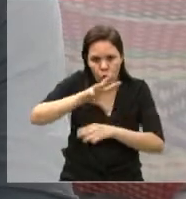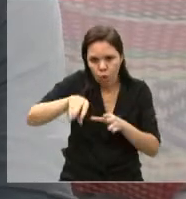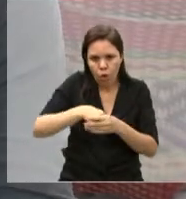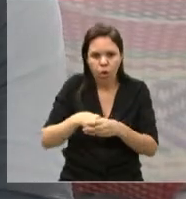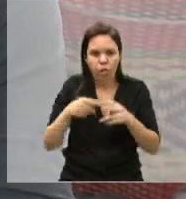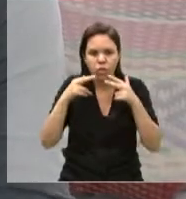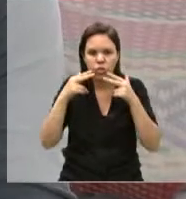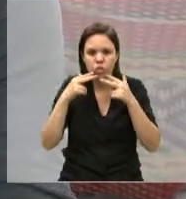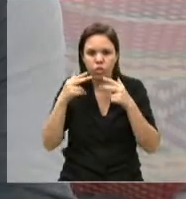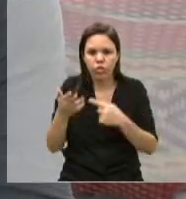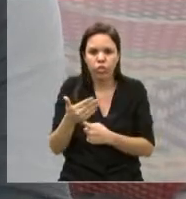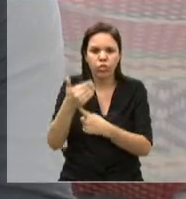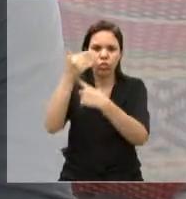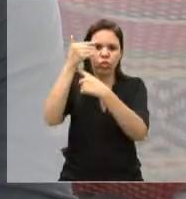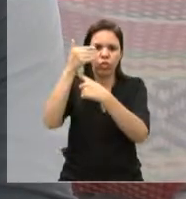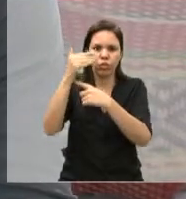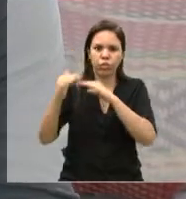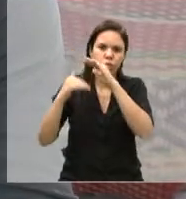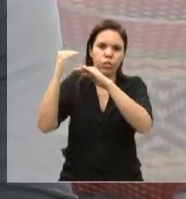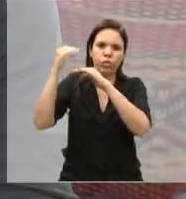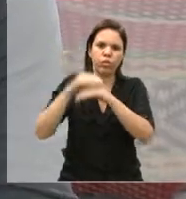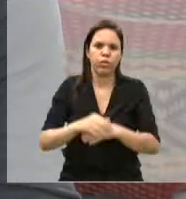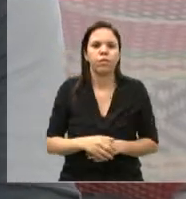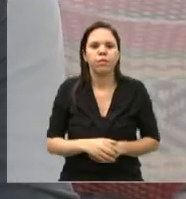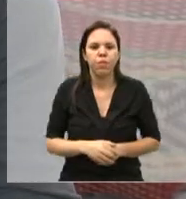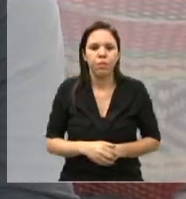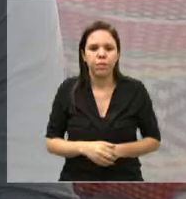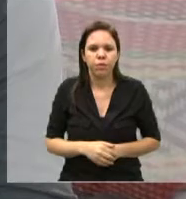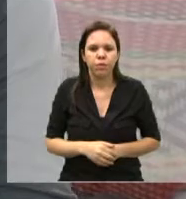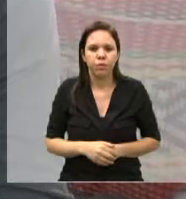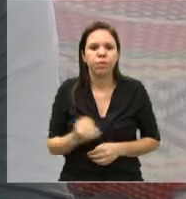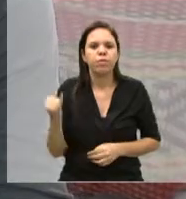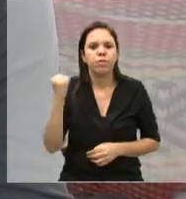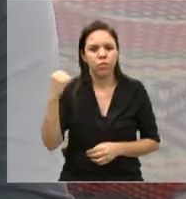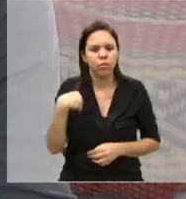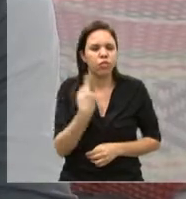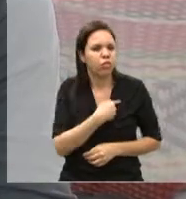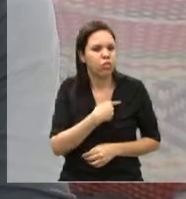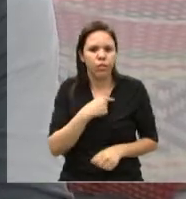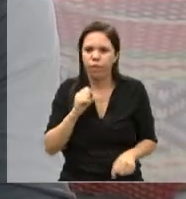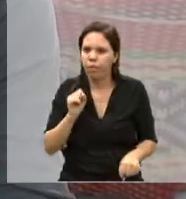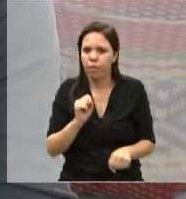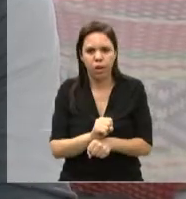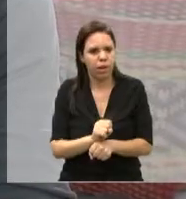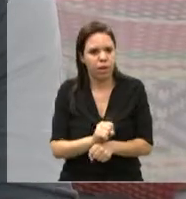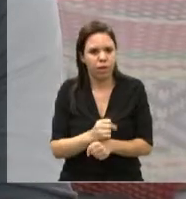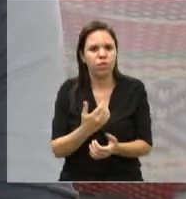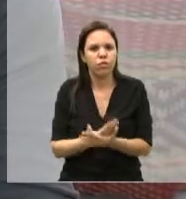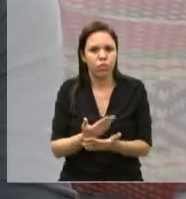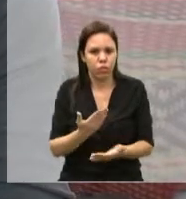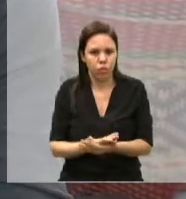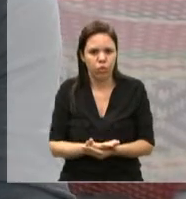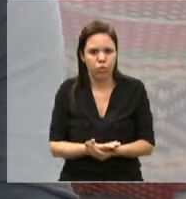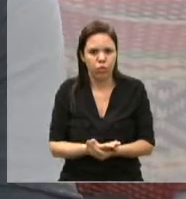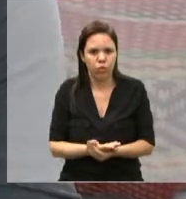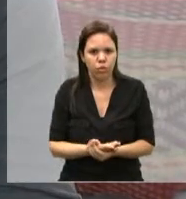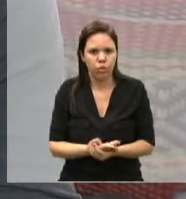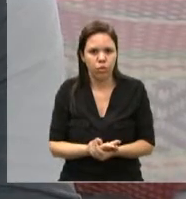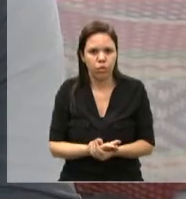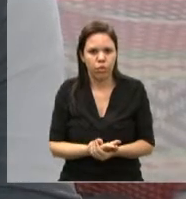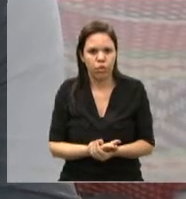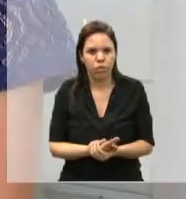né? As tecnologias estão avançando bastante. Então é muito importante que a gente não fique parado, que a gente estude e vá